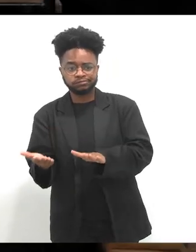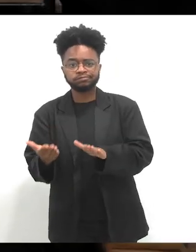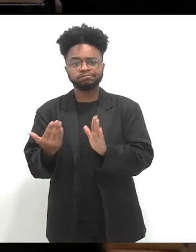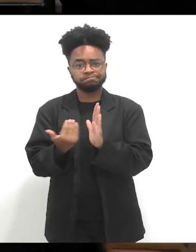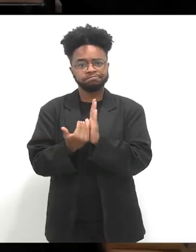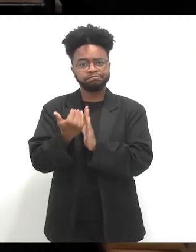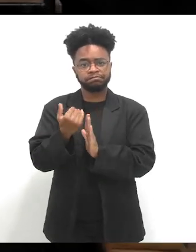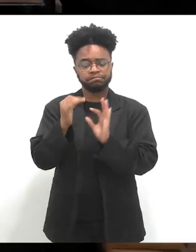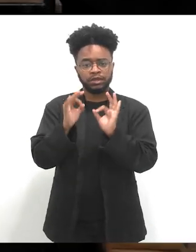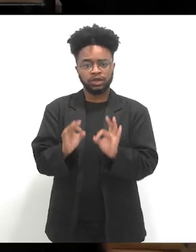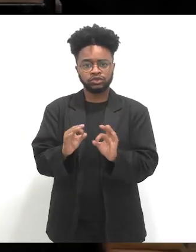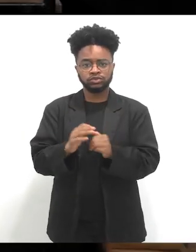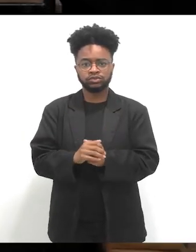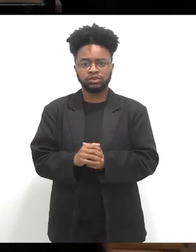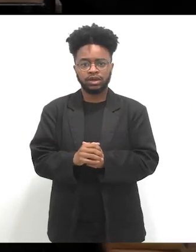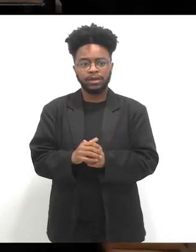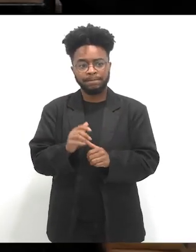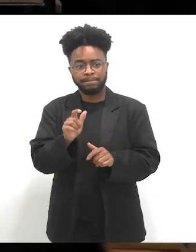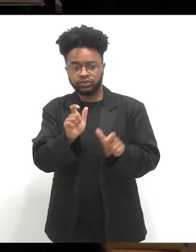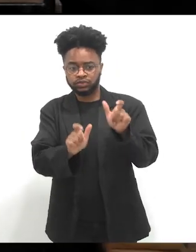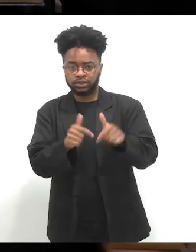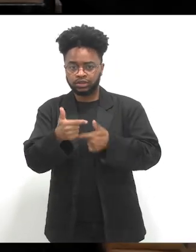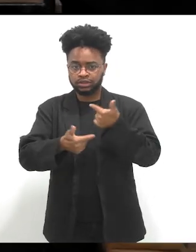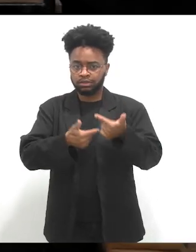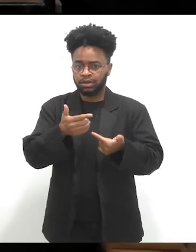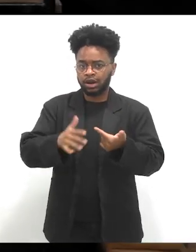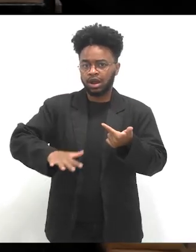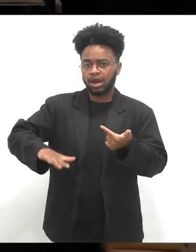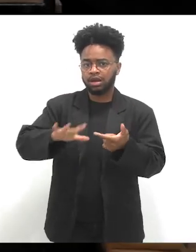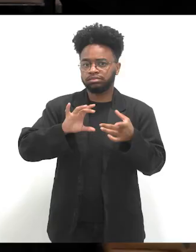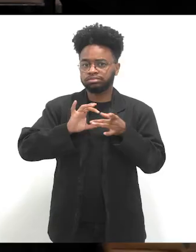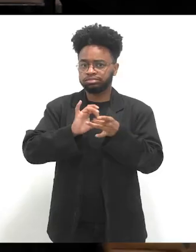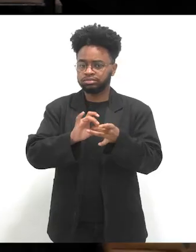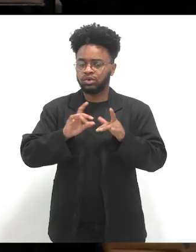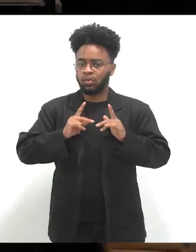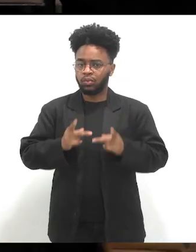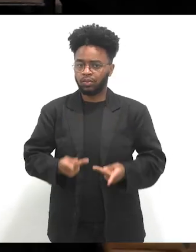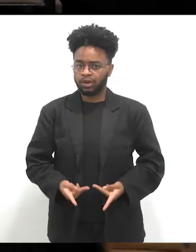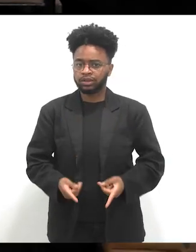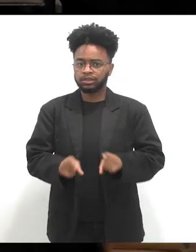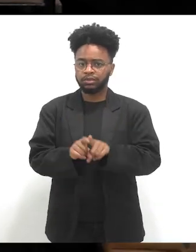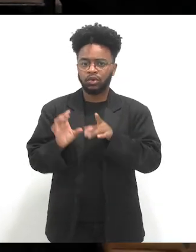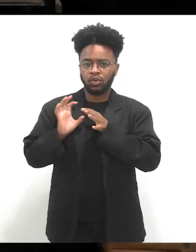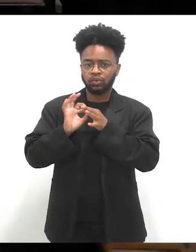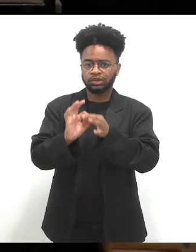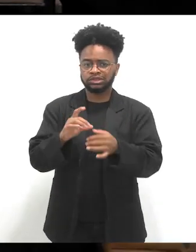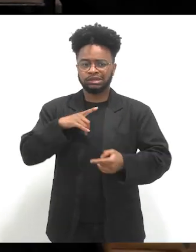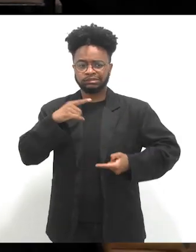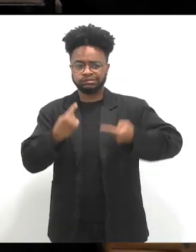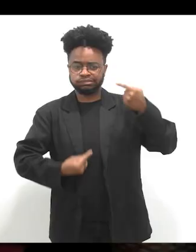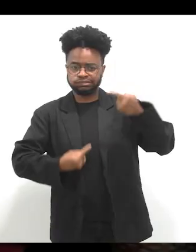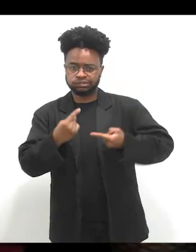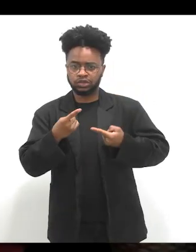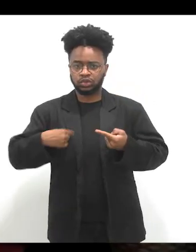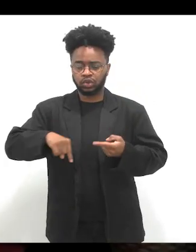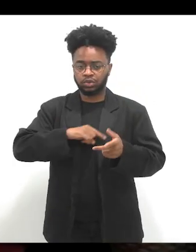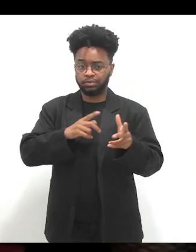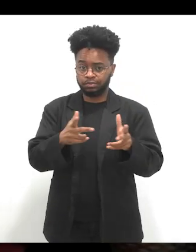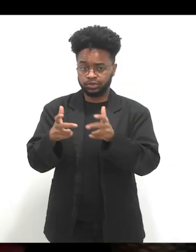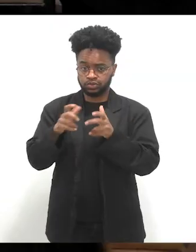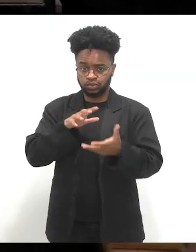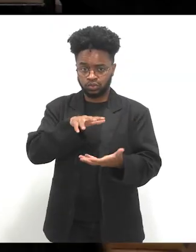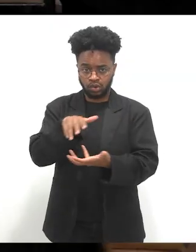vidas foram perdidas de trabalhadores humanitários nesse contexto, então, contextos de grandes conflitos que a gente tem visto no